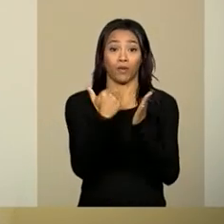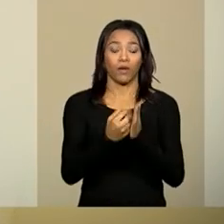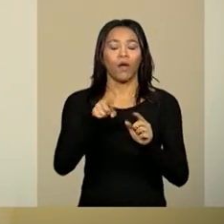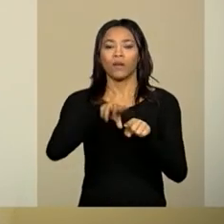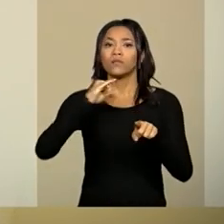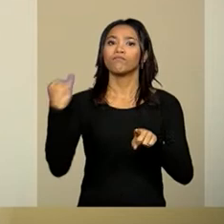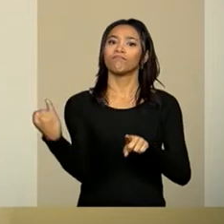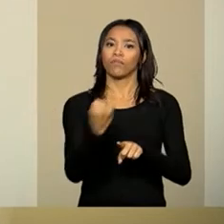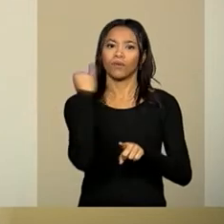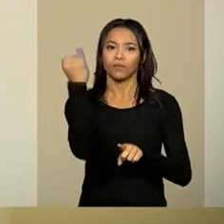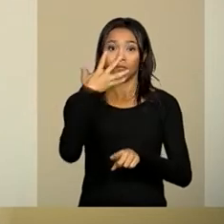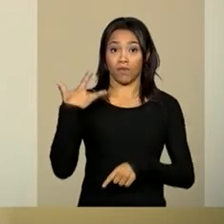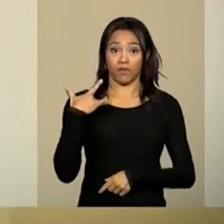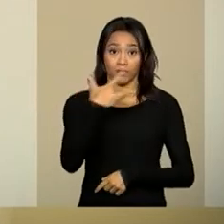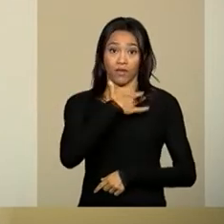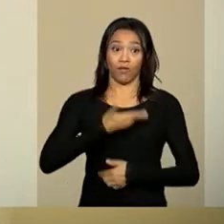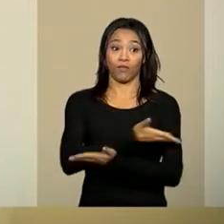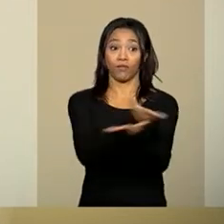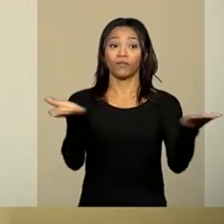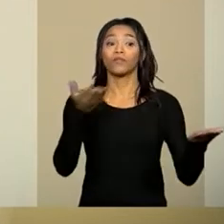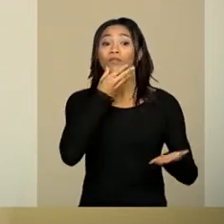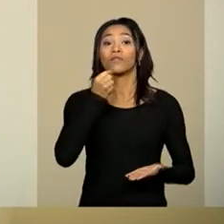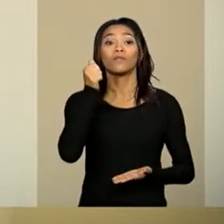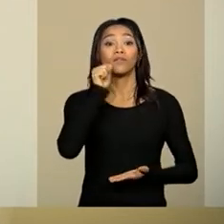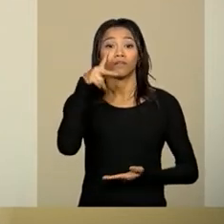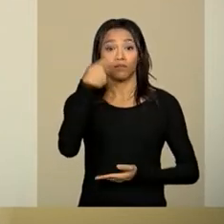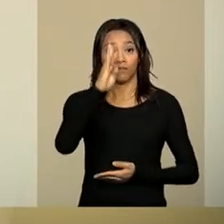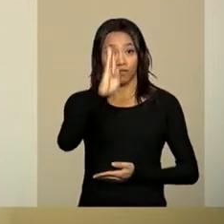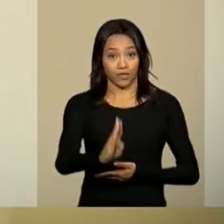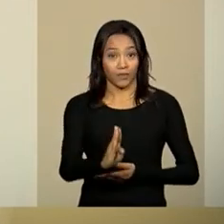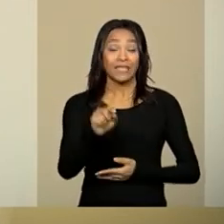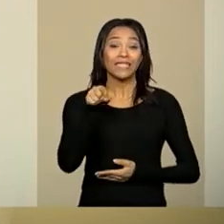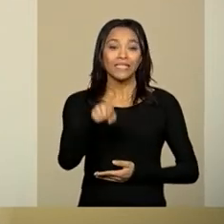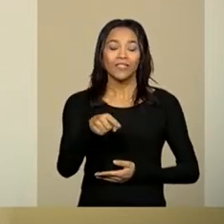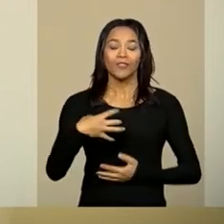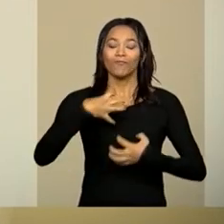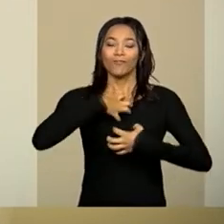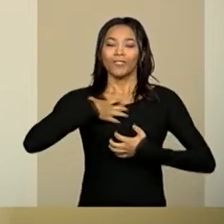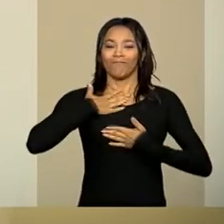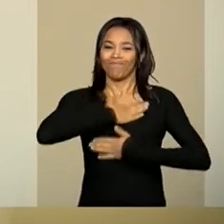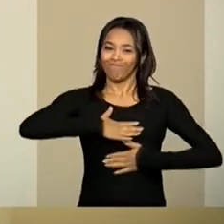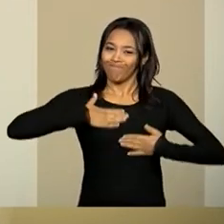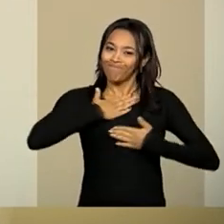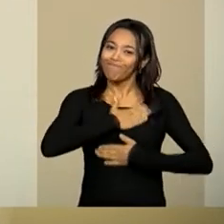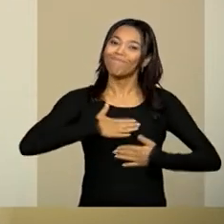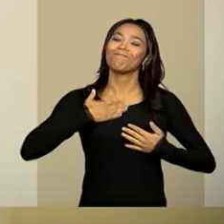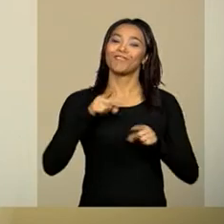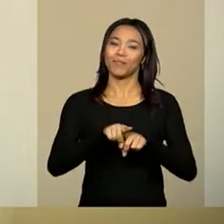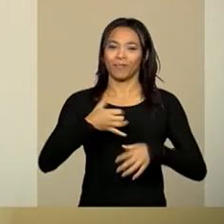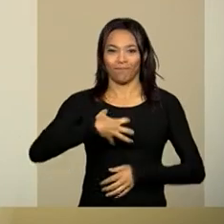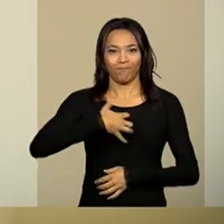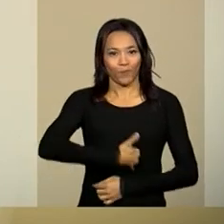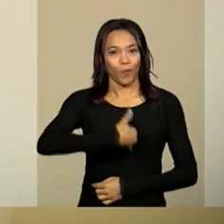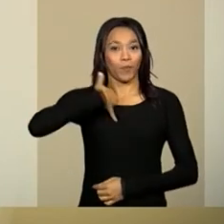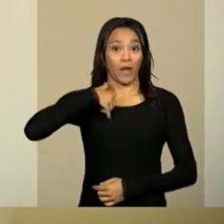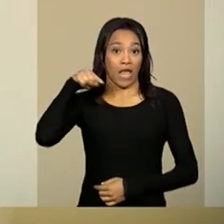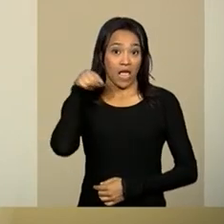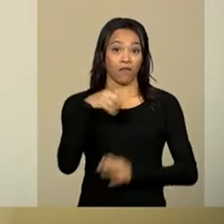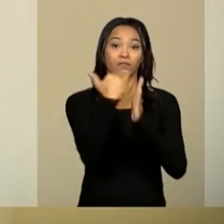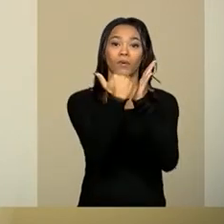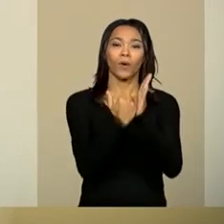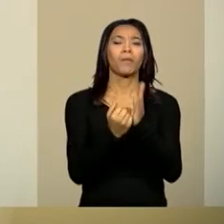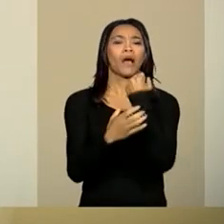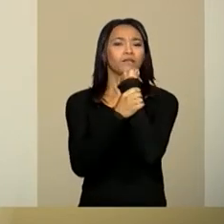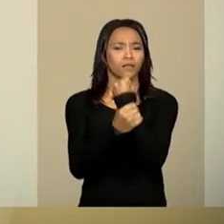programa importantíssimo para a saúde das brasileiras e dos brasileiros isso me dá muita satisfação e muito orgulho esse